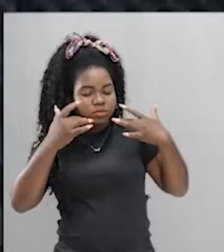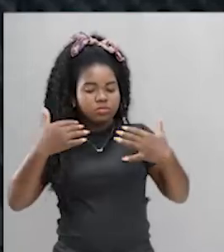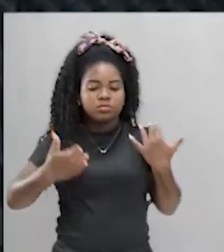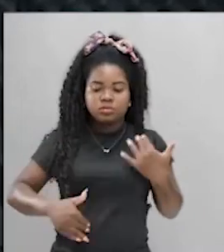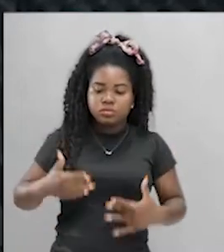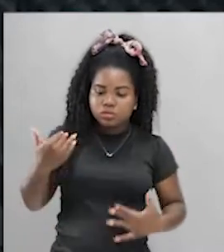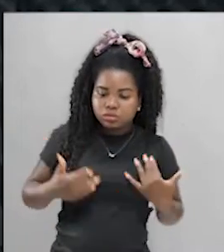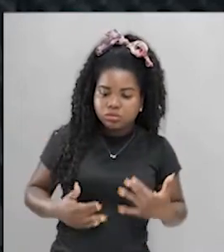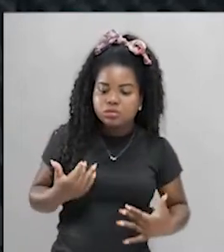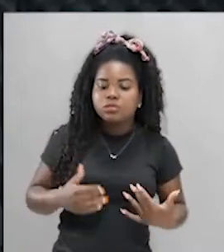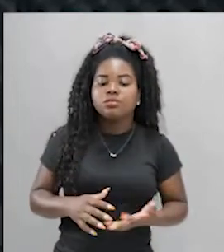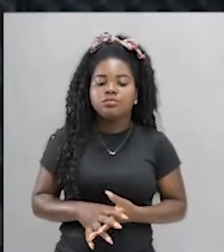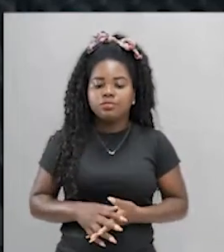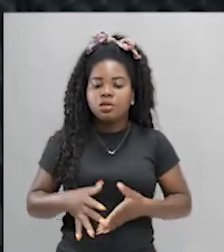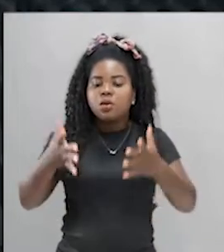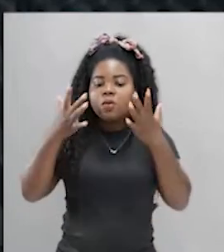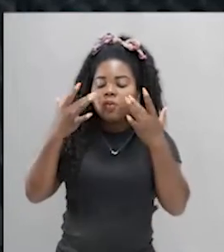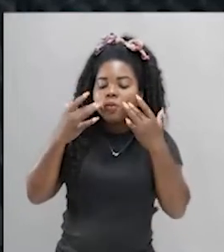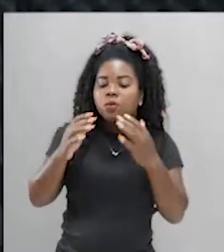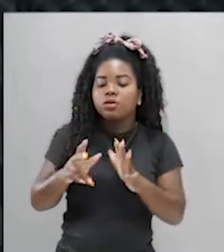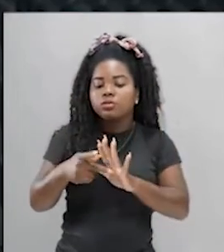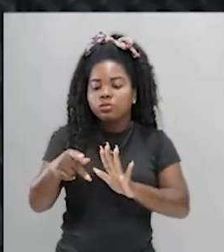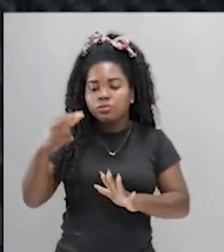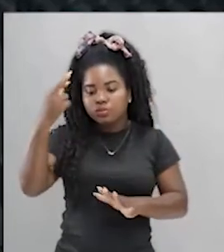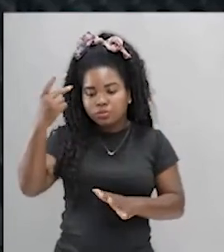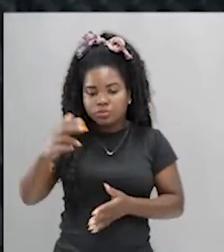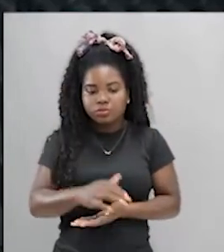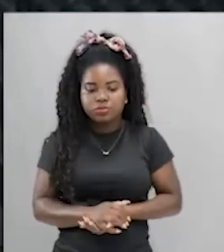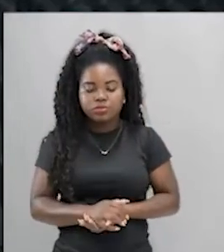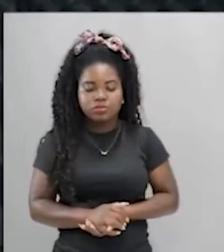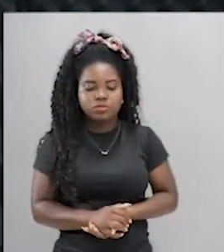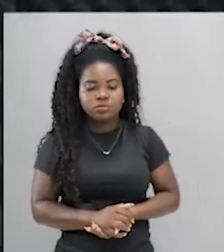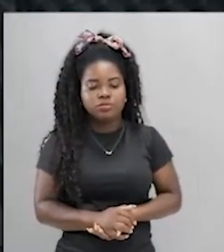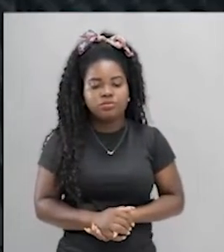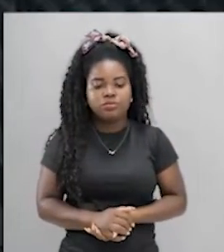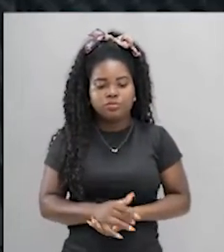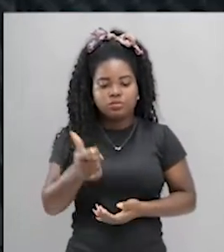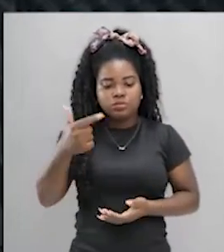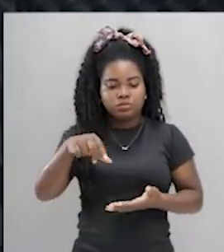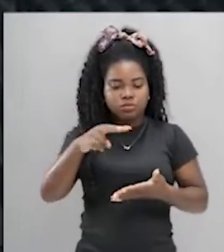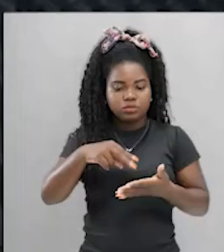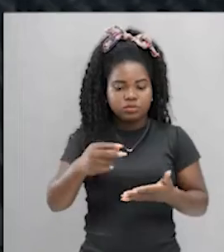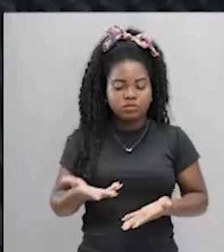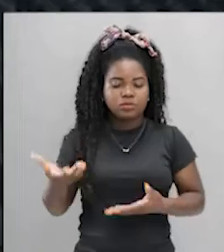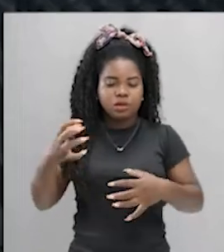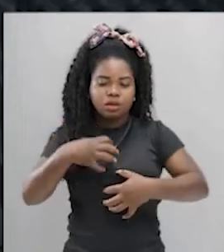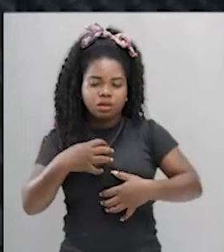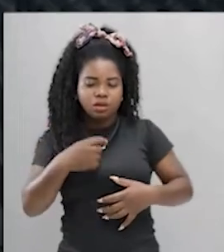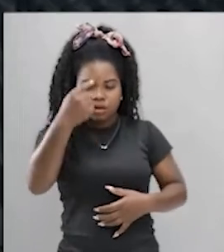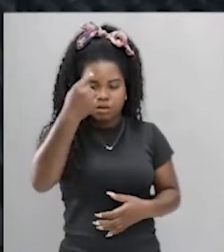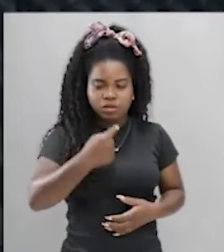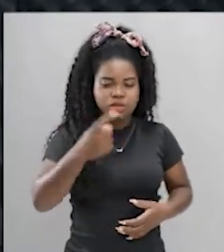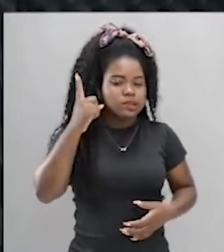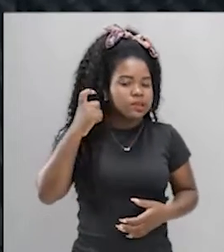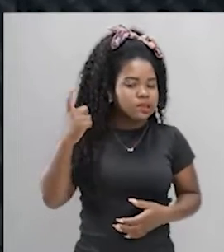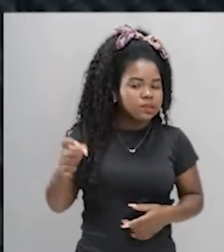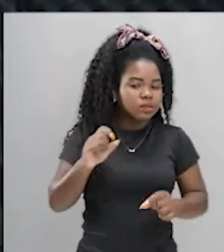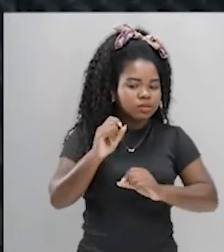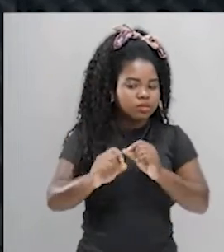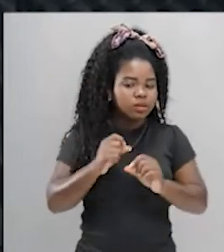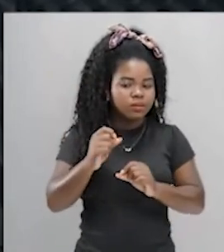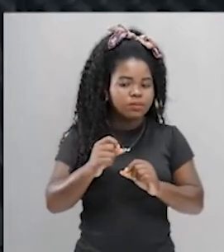corpo. O ator é a própria história. Eu estou repetindo para ver se a ficha cai. Mostrar sensações, imagens e sons através